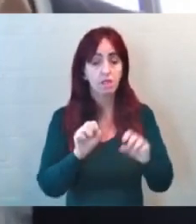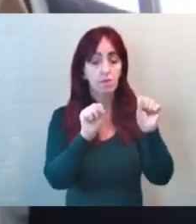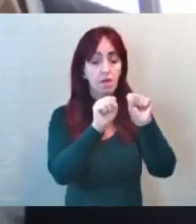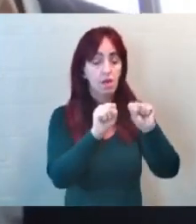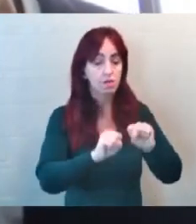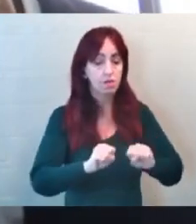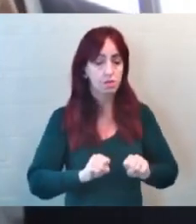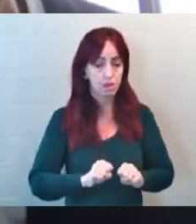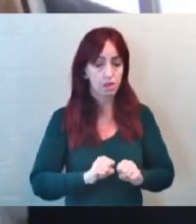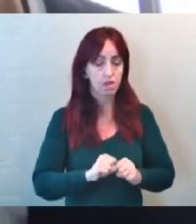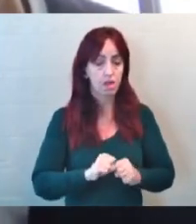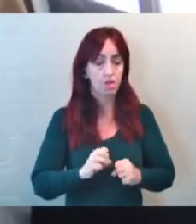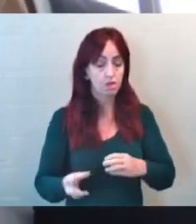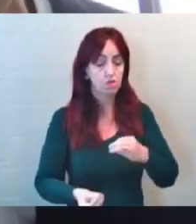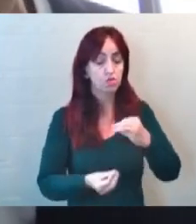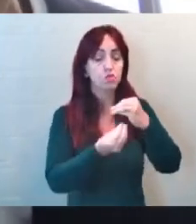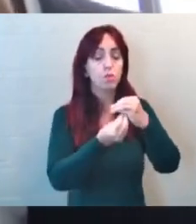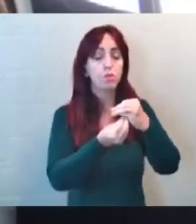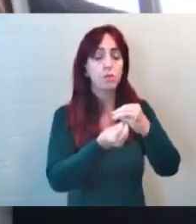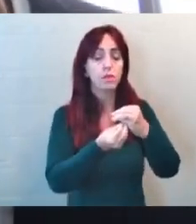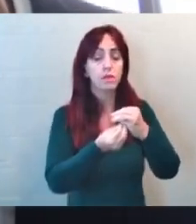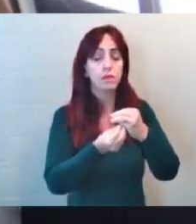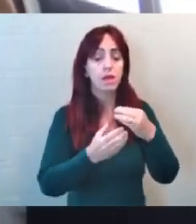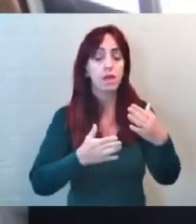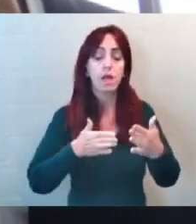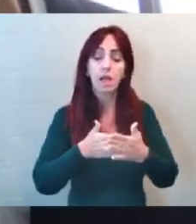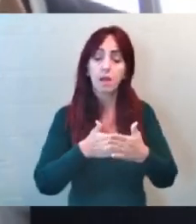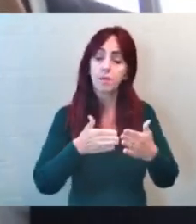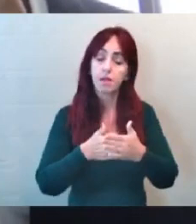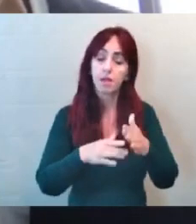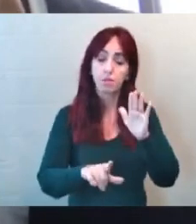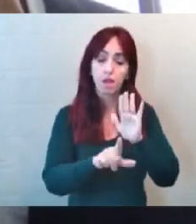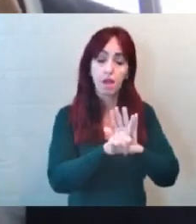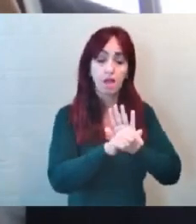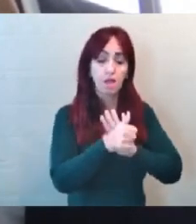sistema suplementar é limitado pela Lei